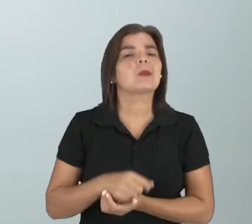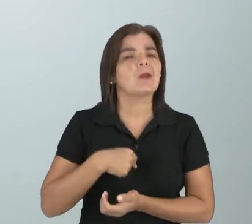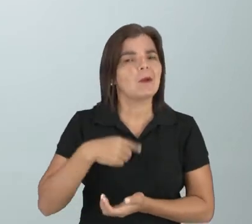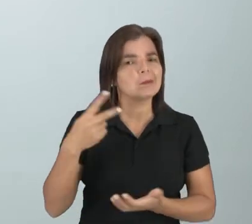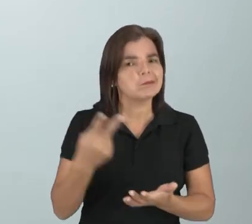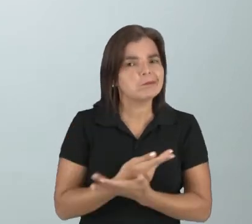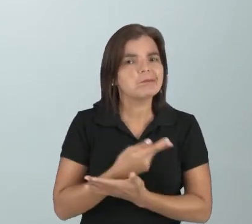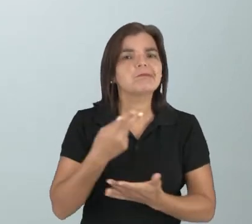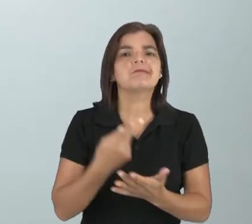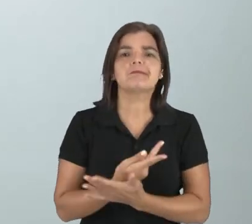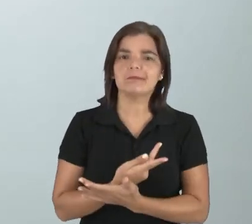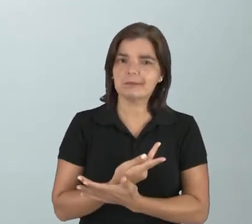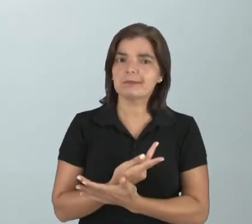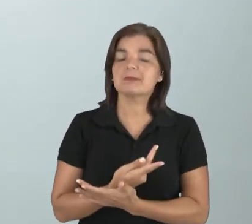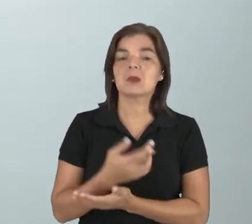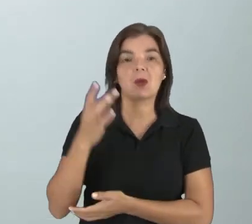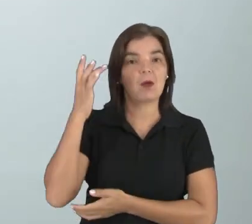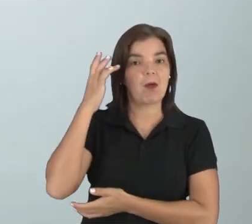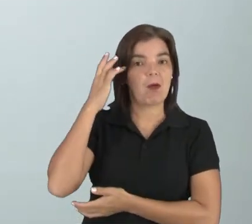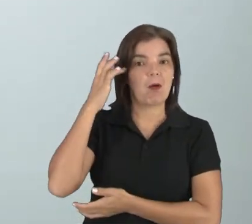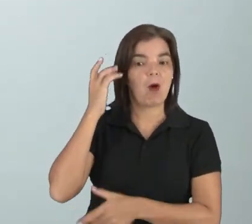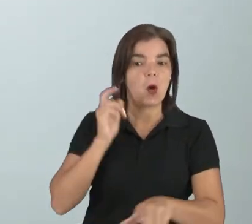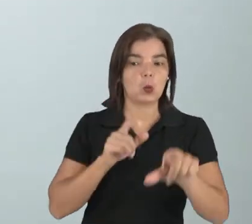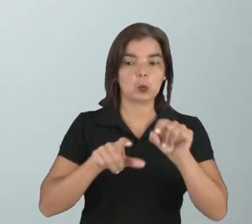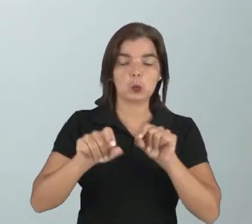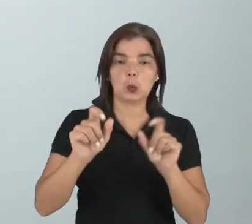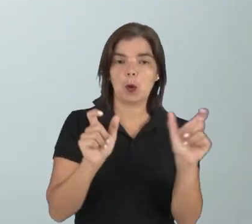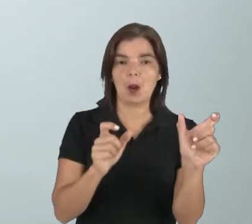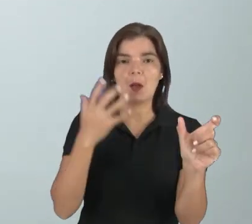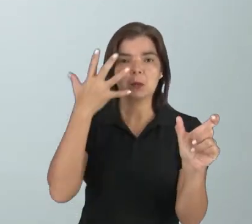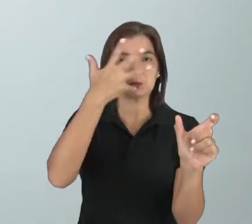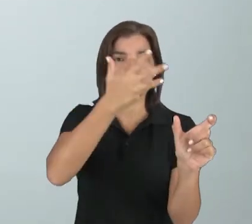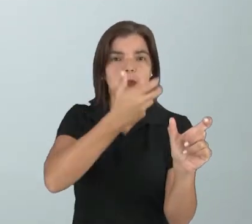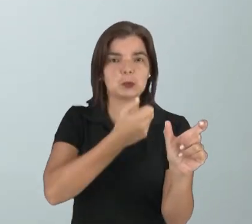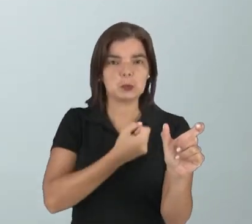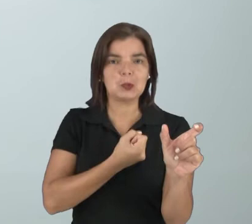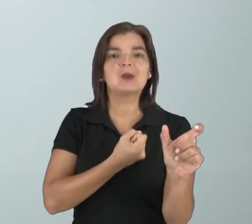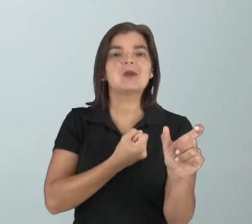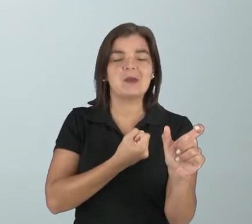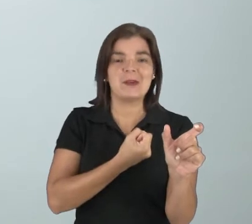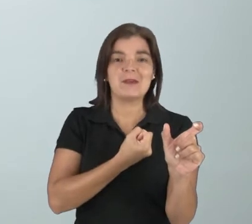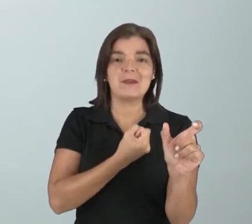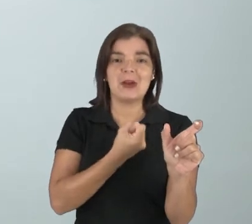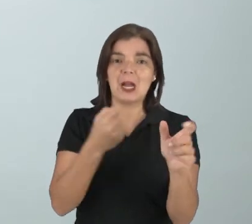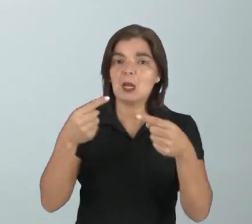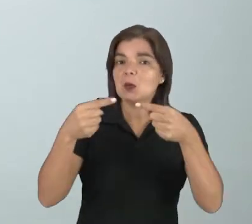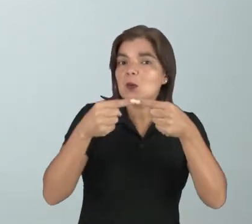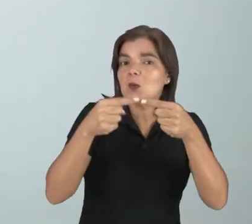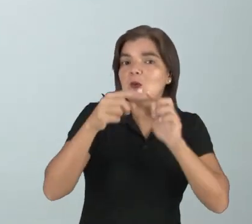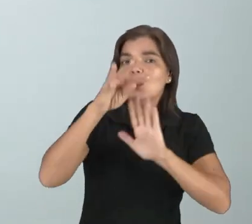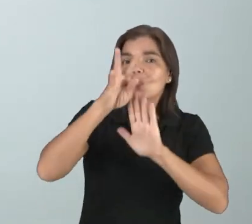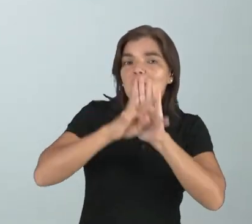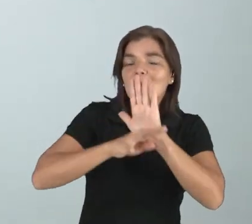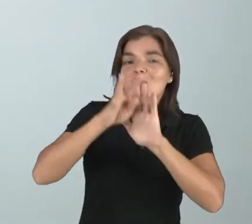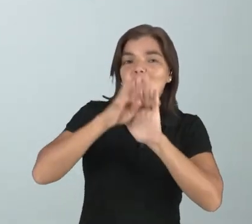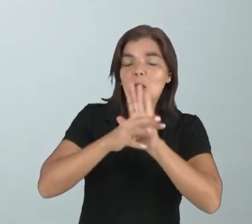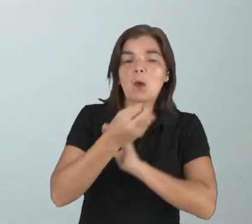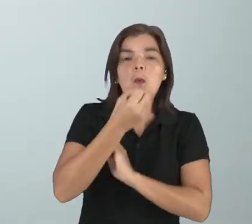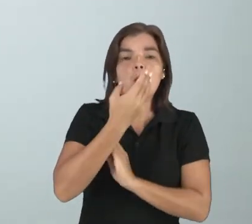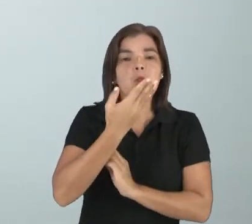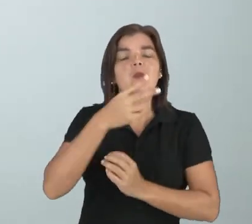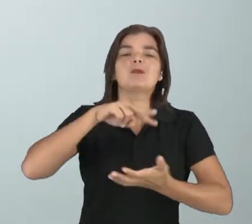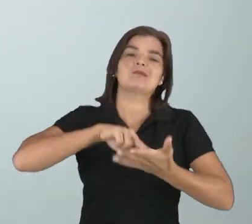grande erro de quem acha que escolher palavras bonitas vai conferir ao texto, vai dar ao texto um